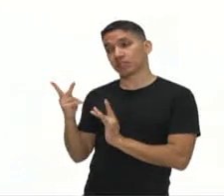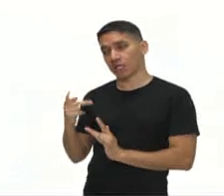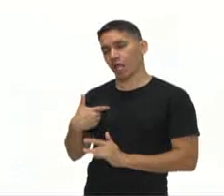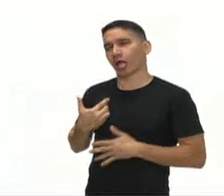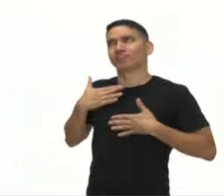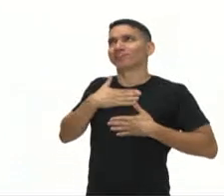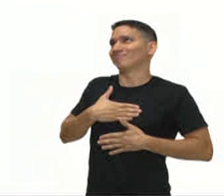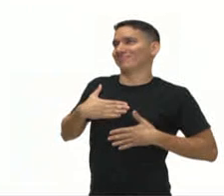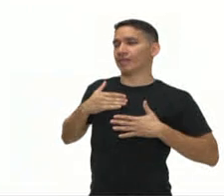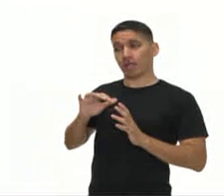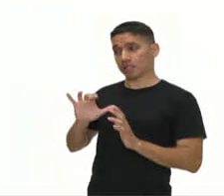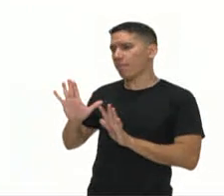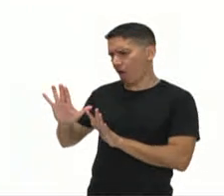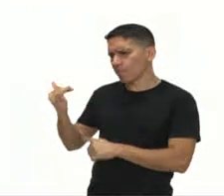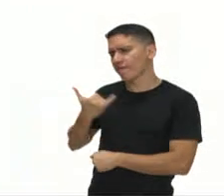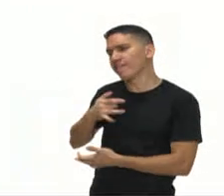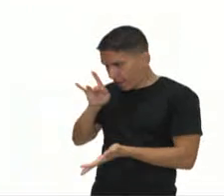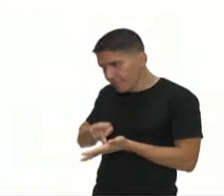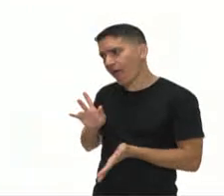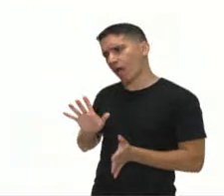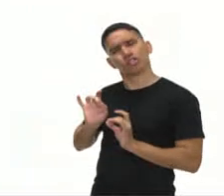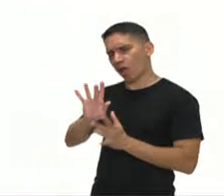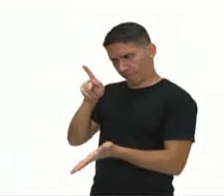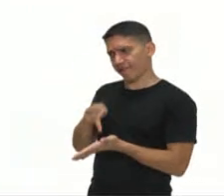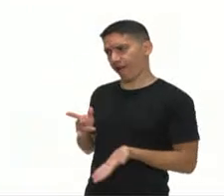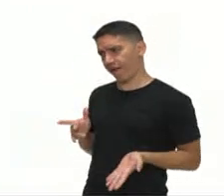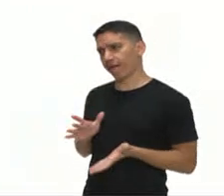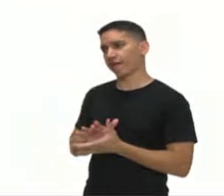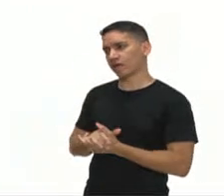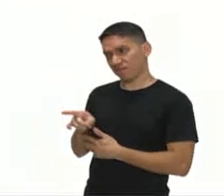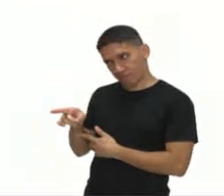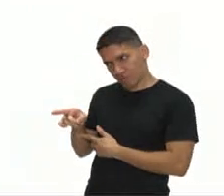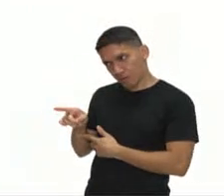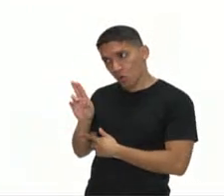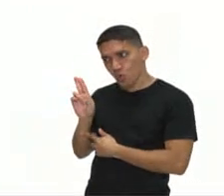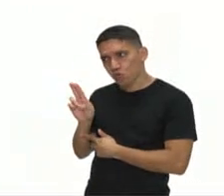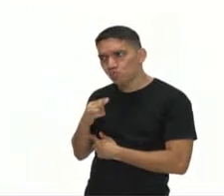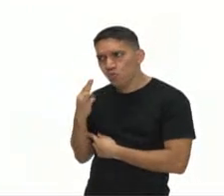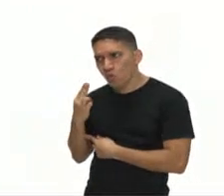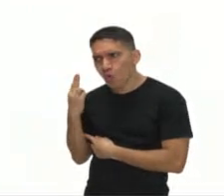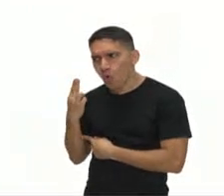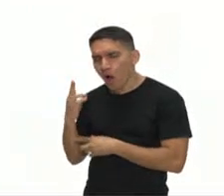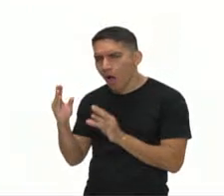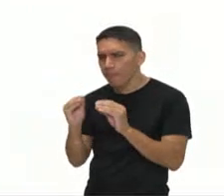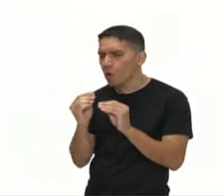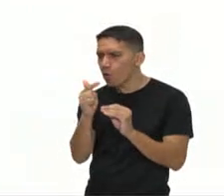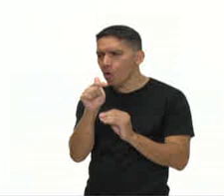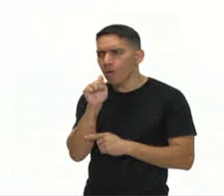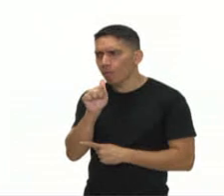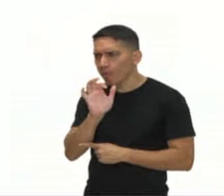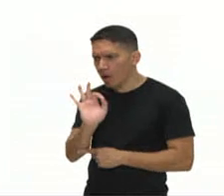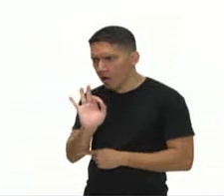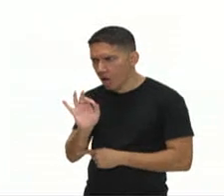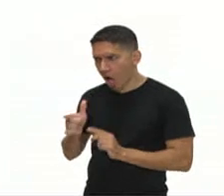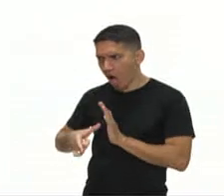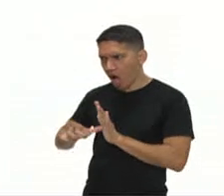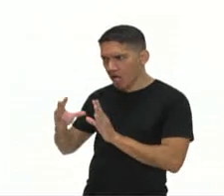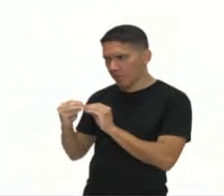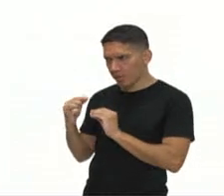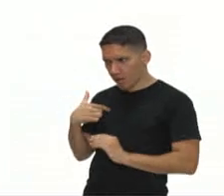isso. Mas me diga a verdade, só a verdade. Você nunca beijou uma mulher antes de me